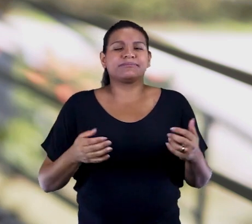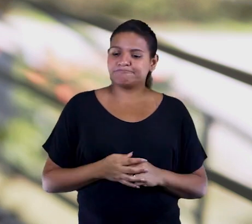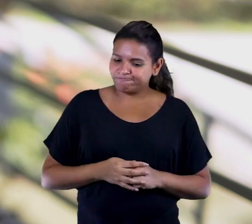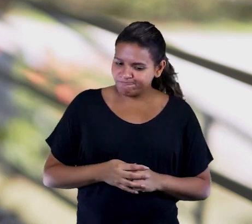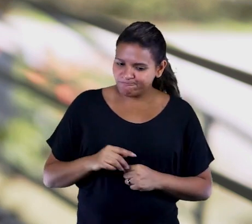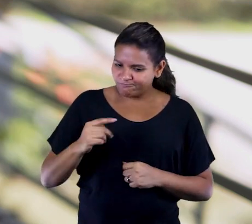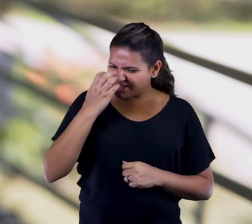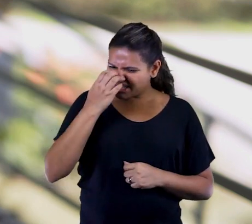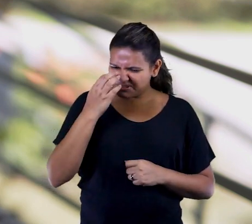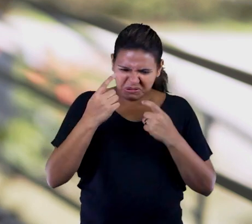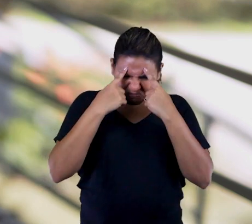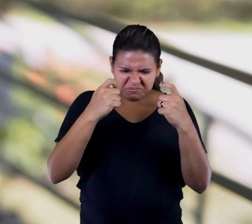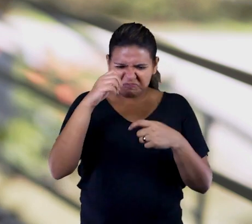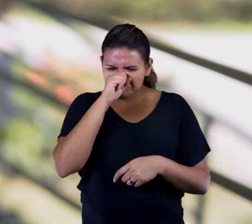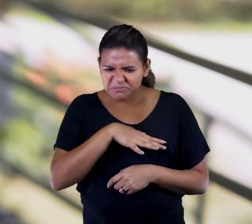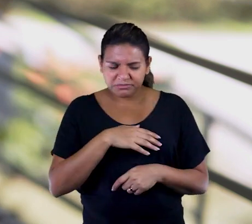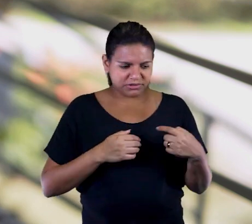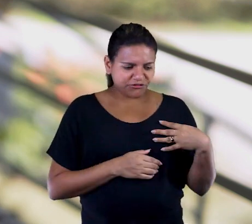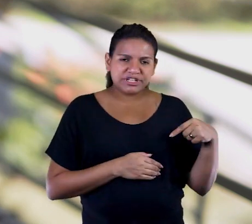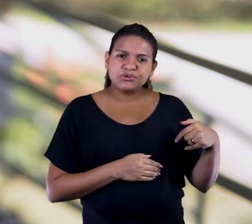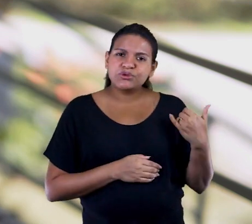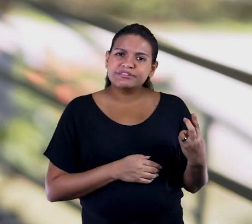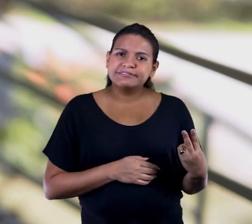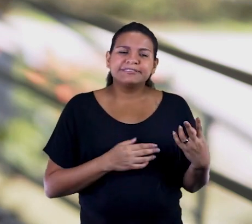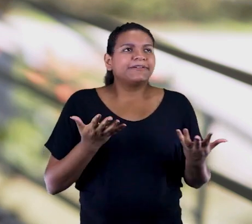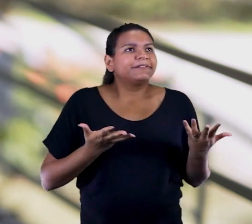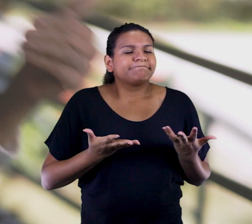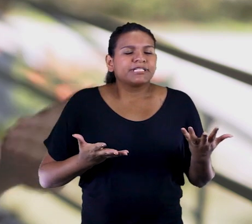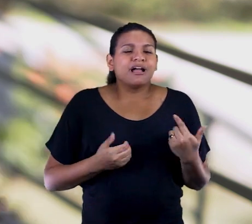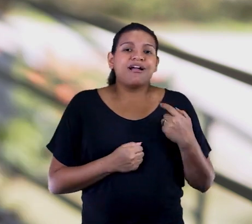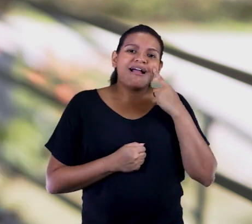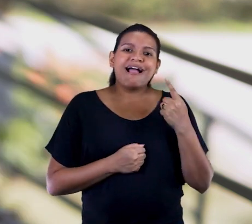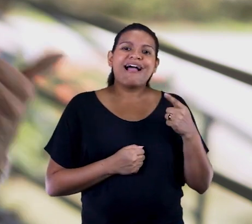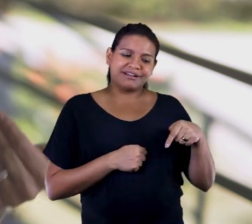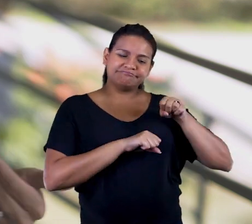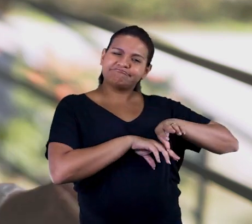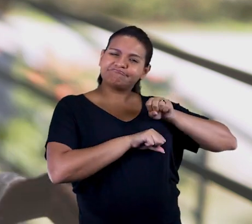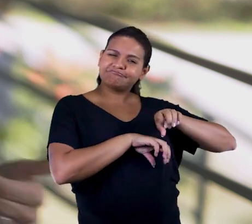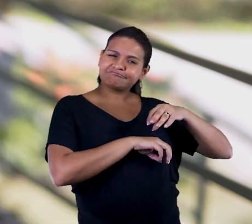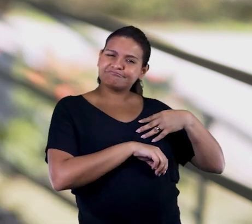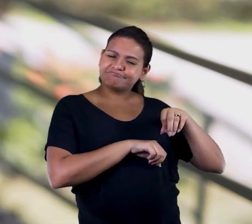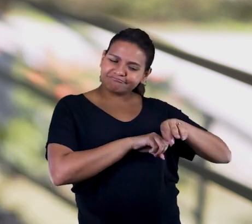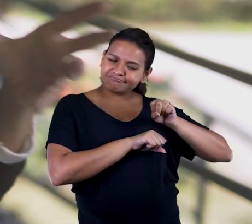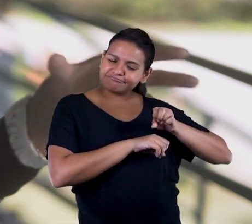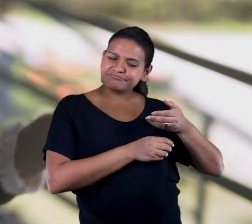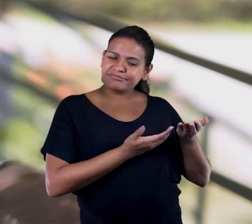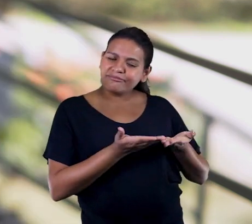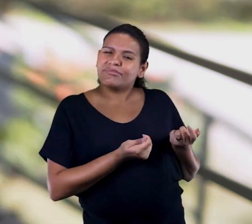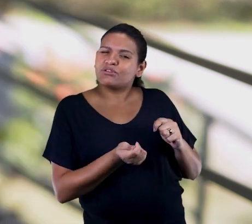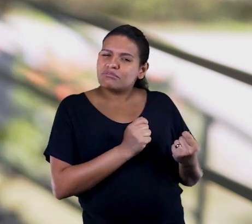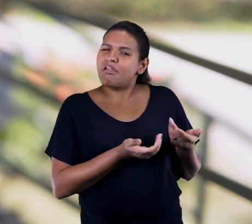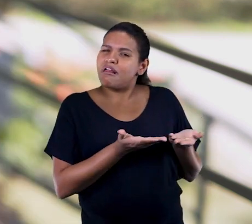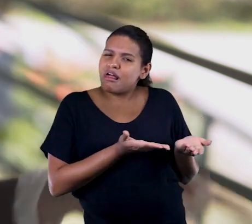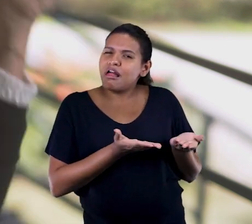educar o meu filho. E foi maravilhoso, porque eu eduquei ele foi aprendendo e hoje ele se dá super bem com eles, tem